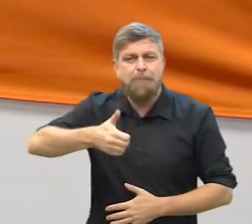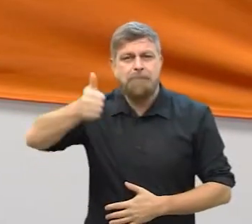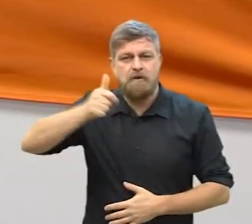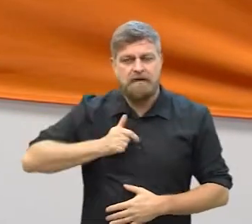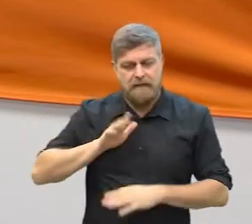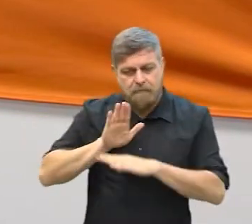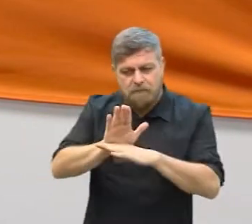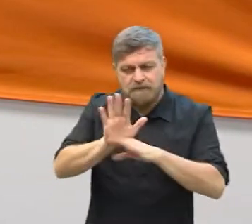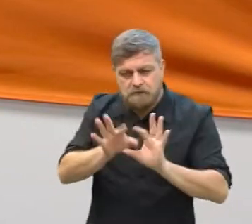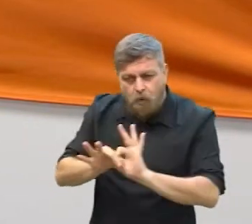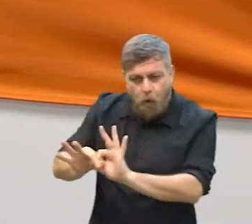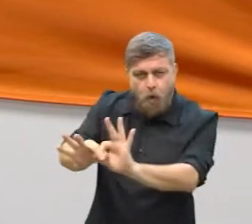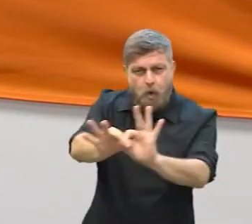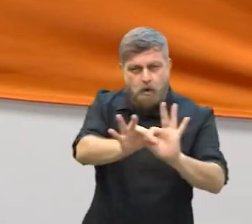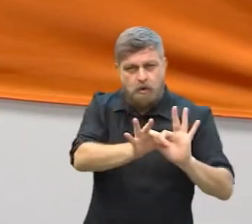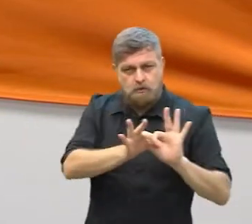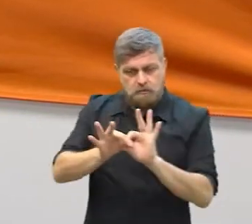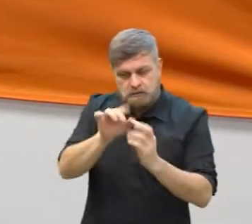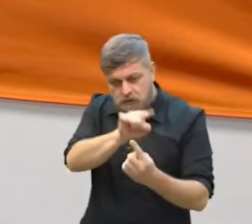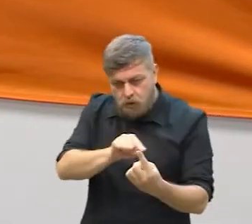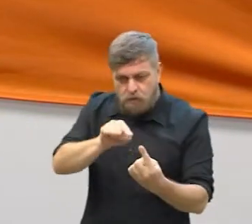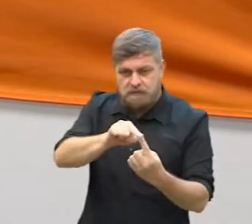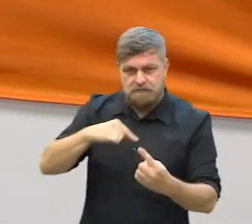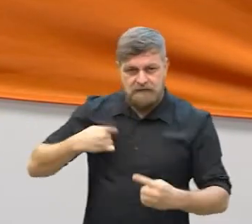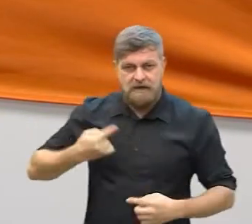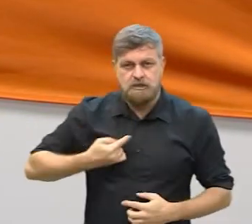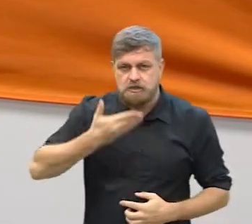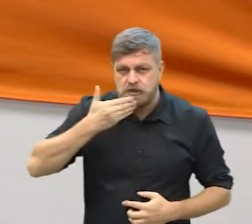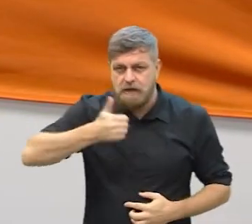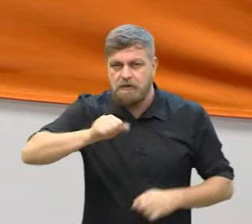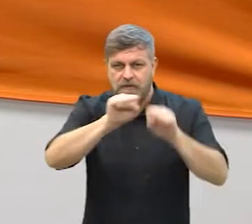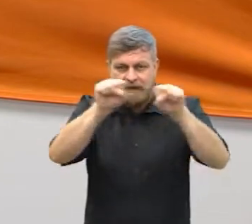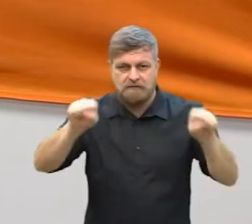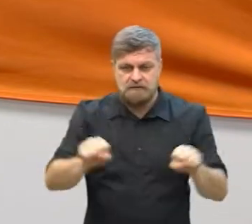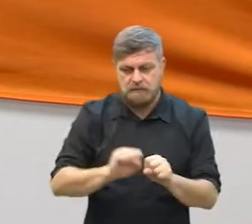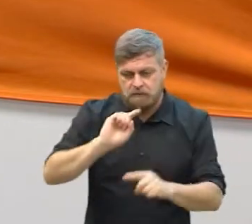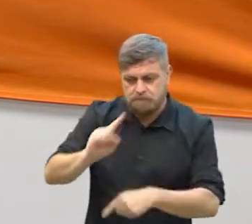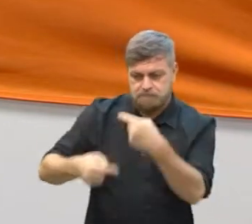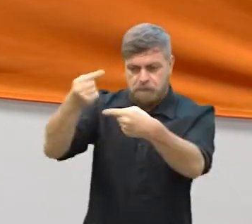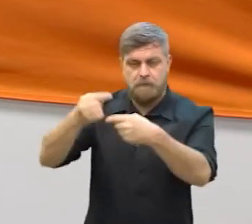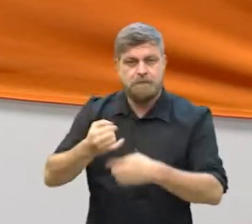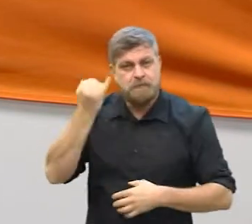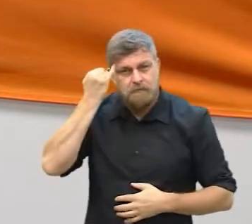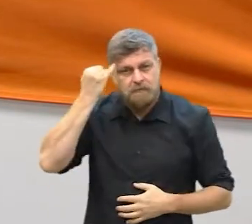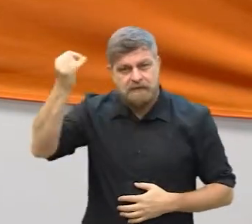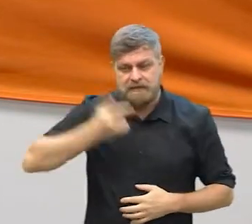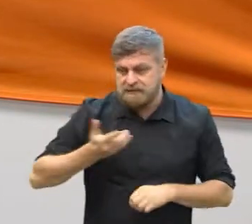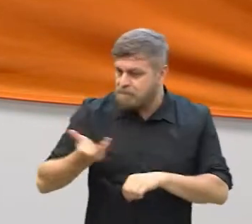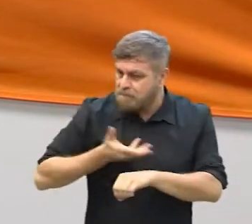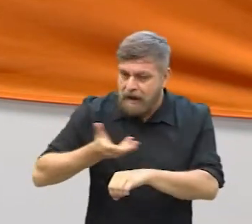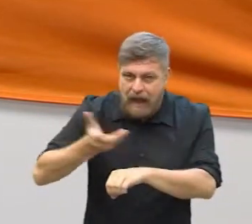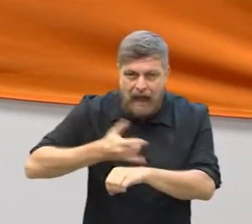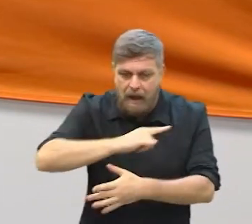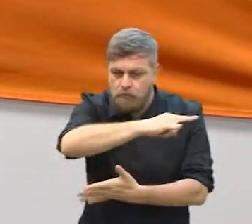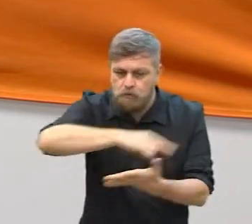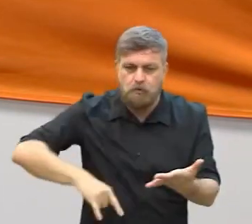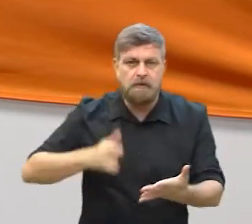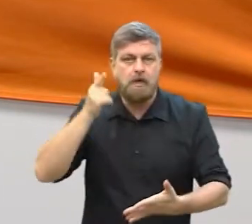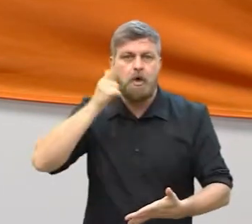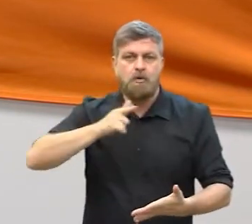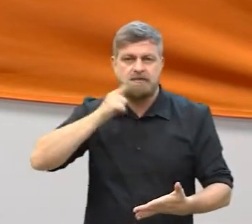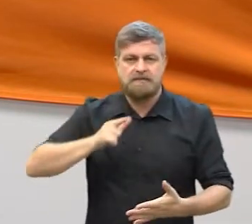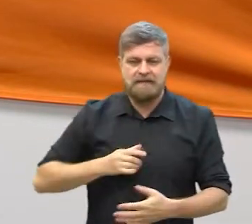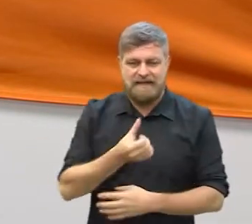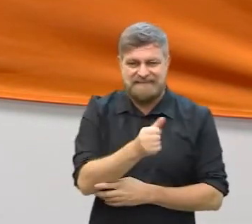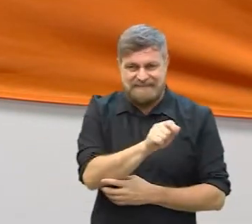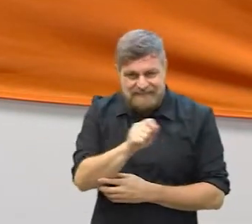contribuição de todos no sentido da gente melhorar todo o sistema. A ideia é que seja o mais rápido possível, a